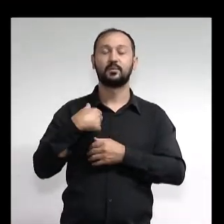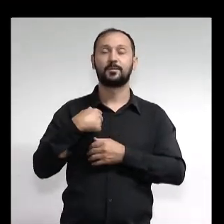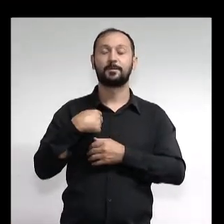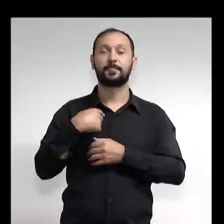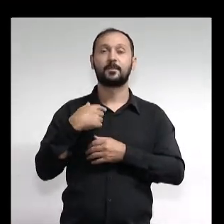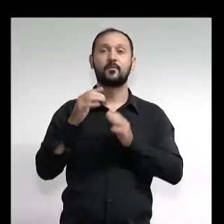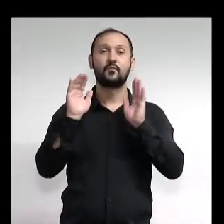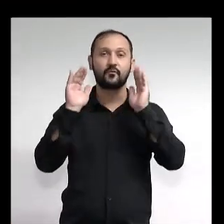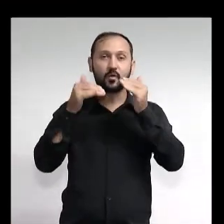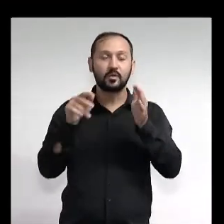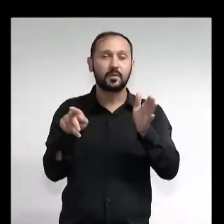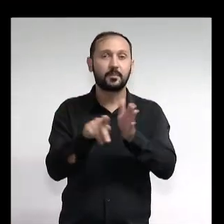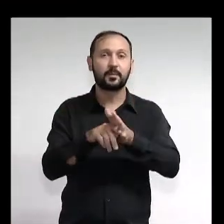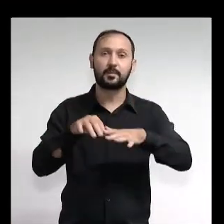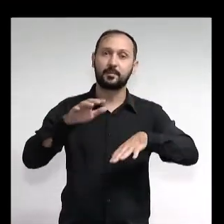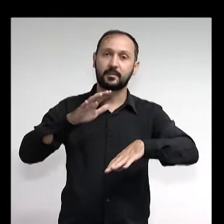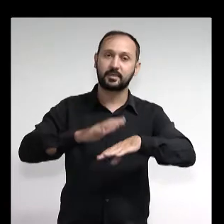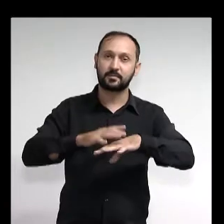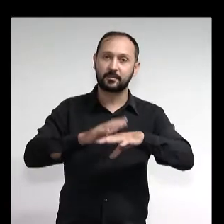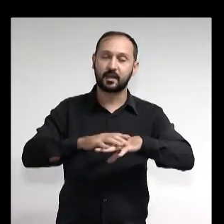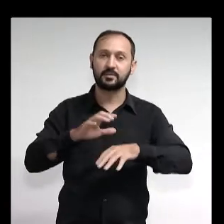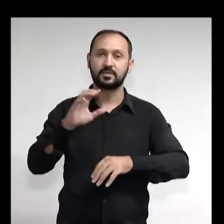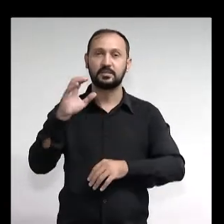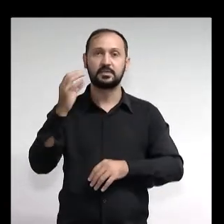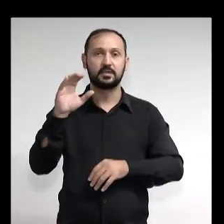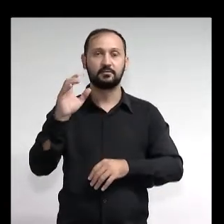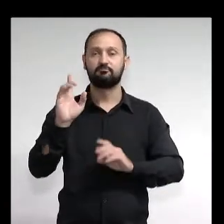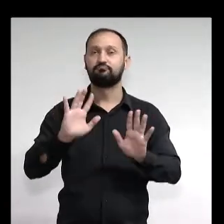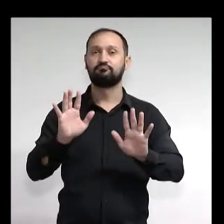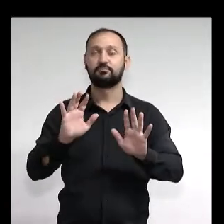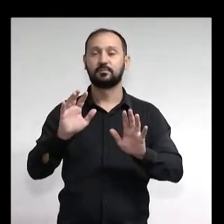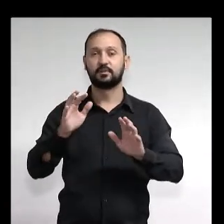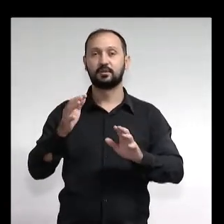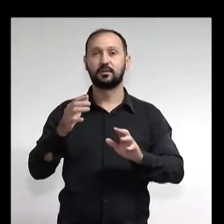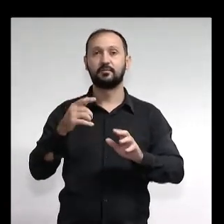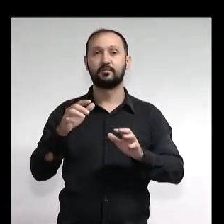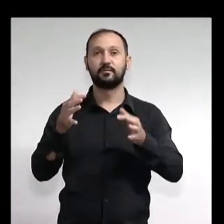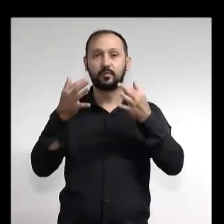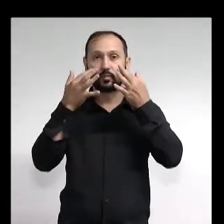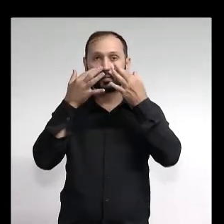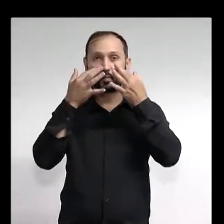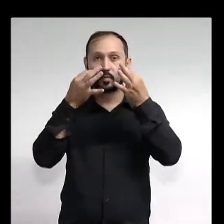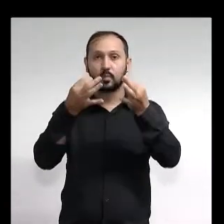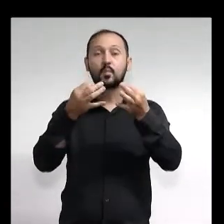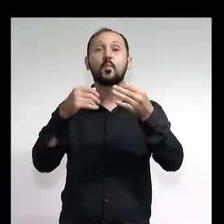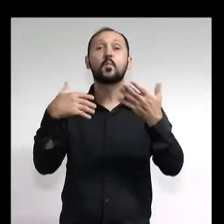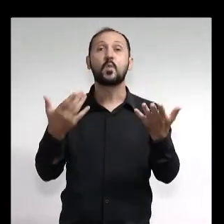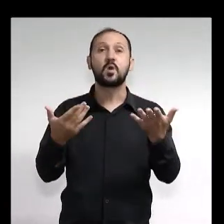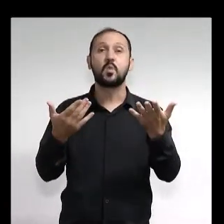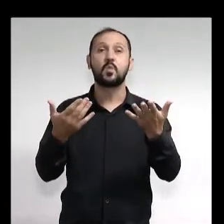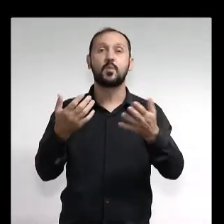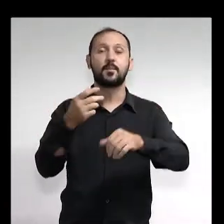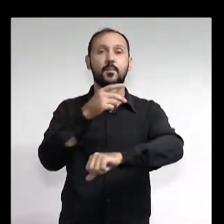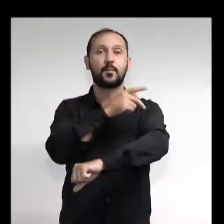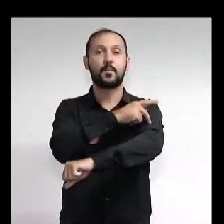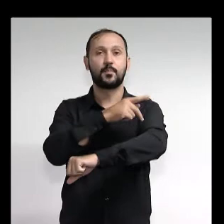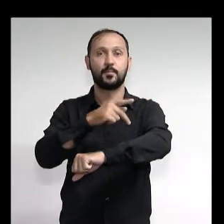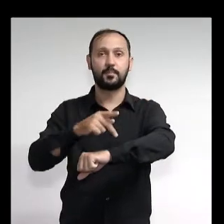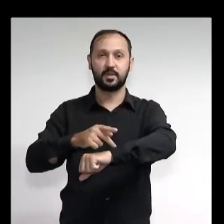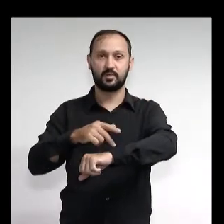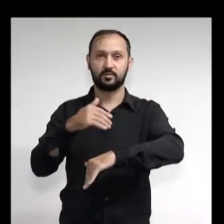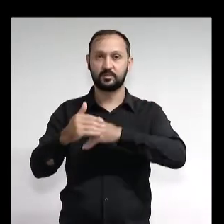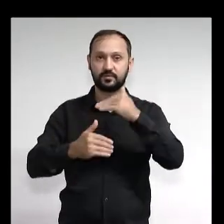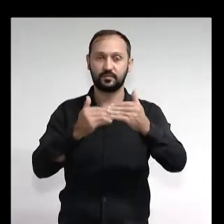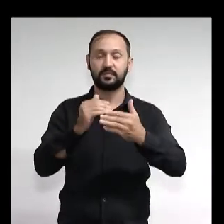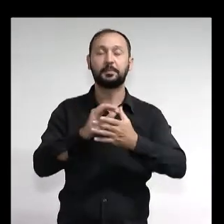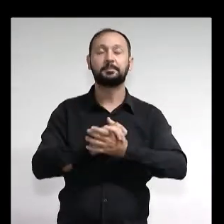a turma, pelo prisma dele de matemática, ciência ou qualquer outro, ele vê pelo prisma